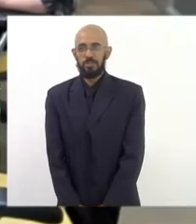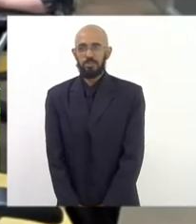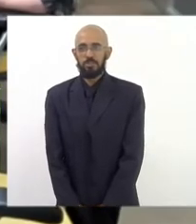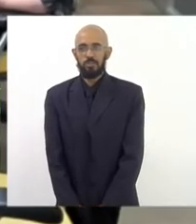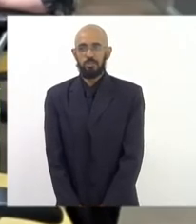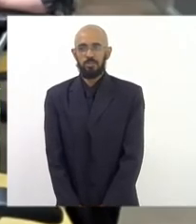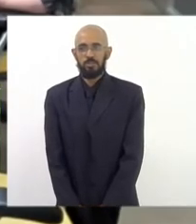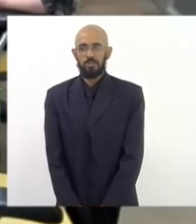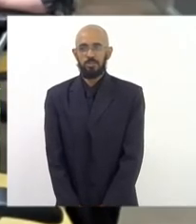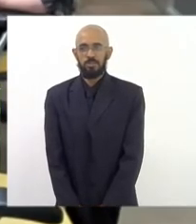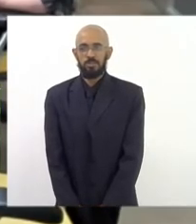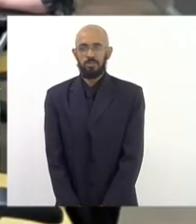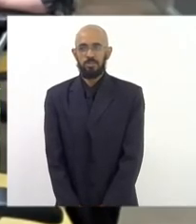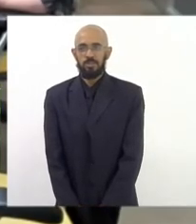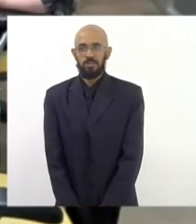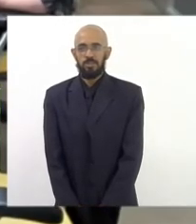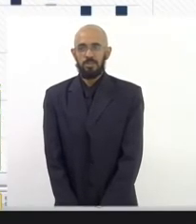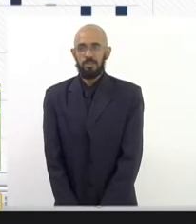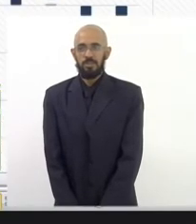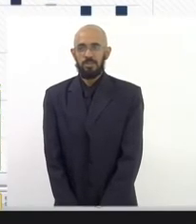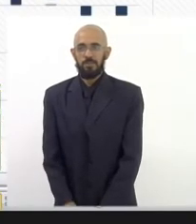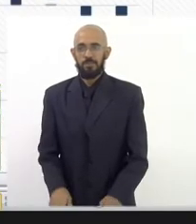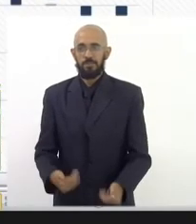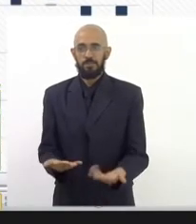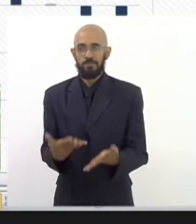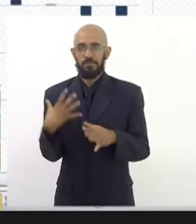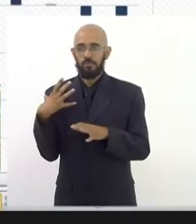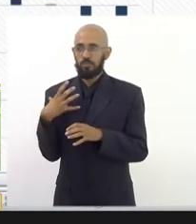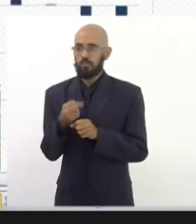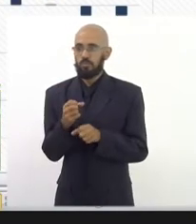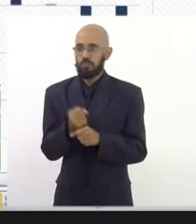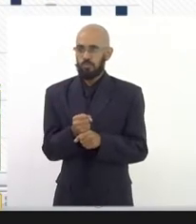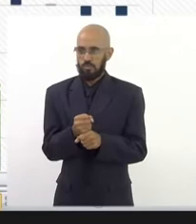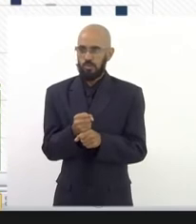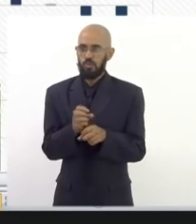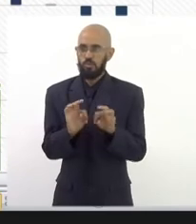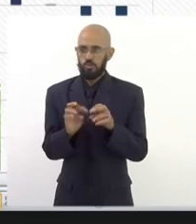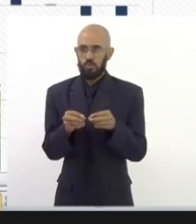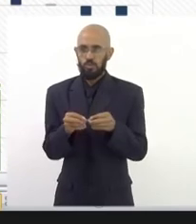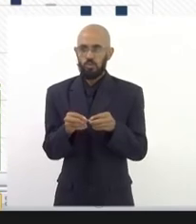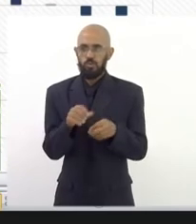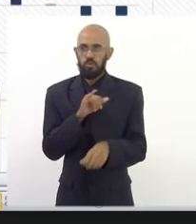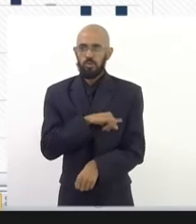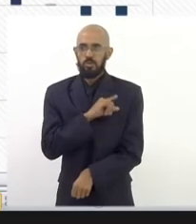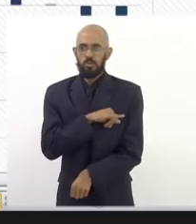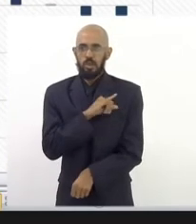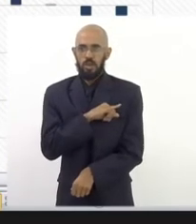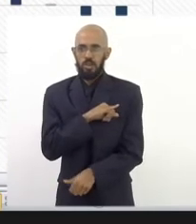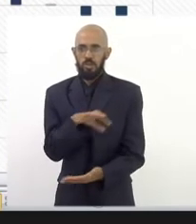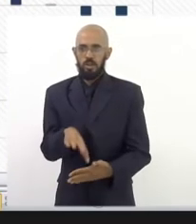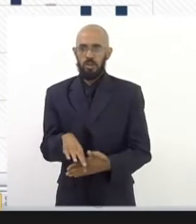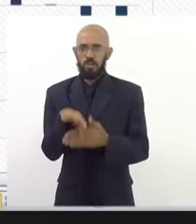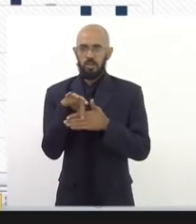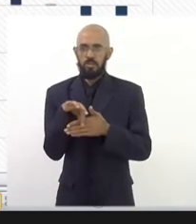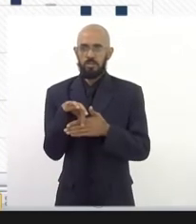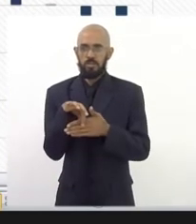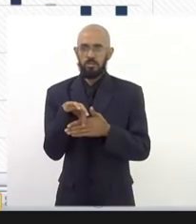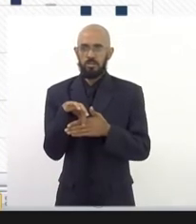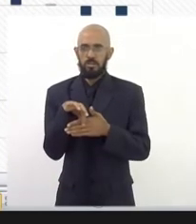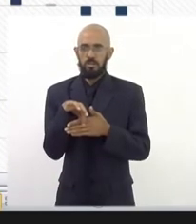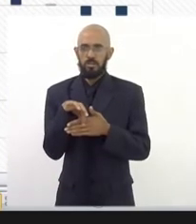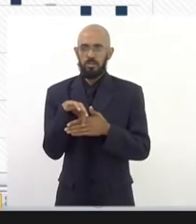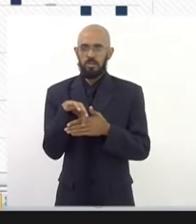É, aí o resultado, né? O Rio de Janeiro na liderança do